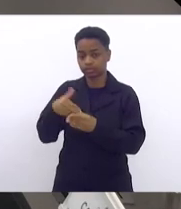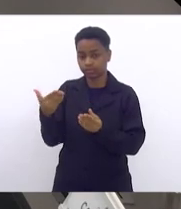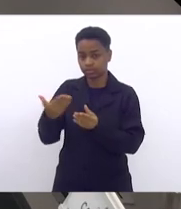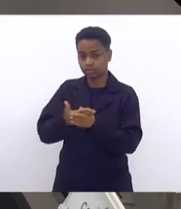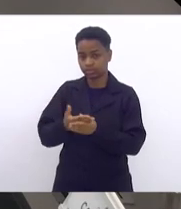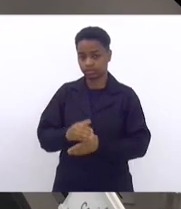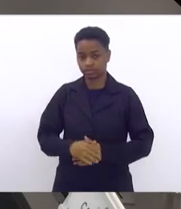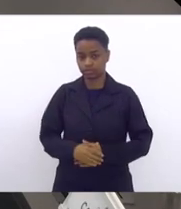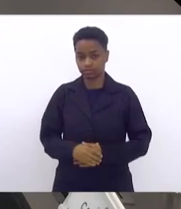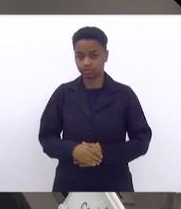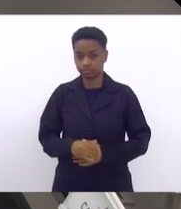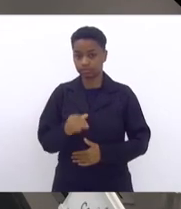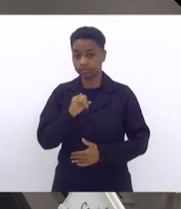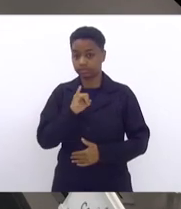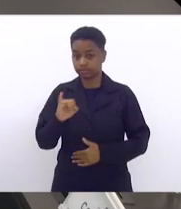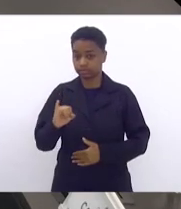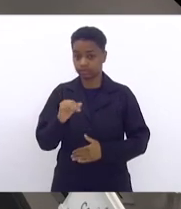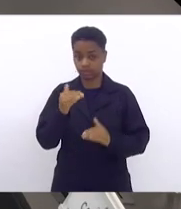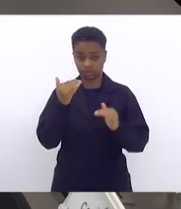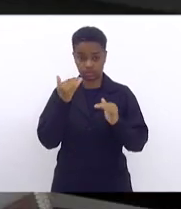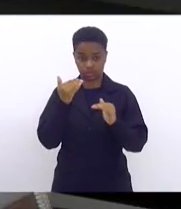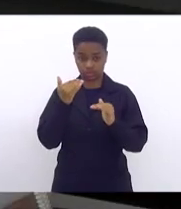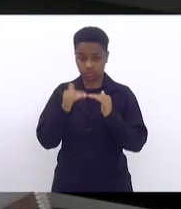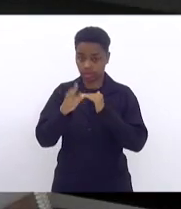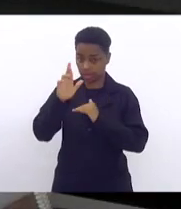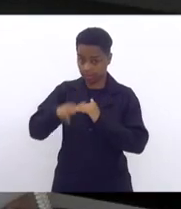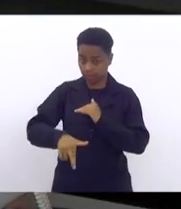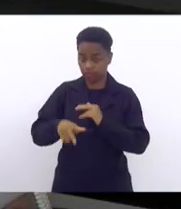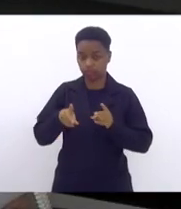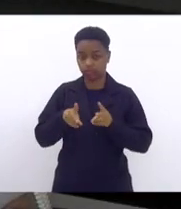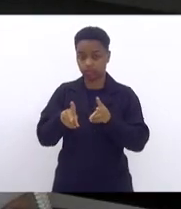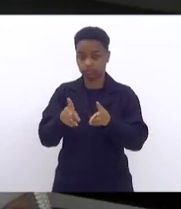recurso. Os senhores que desaprovam permaneçam como estão,